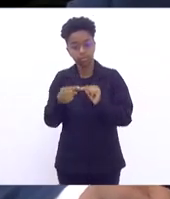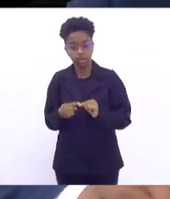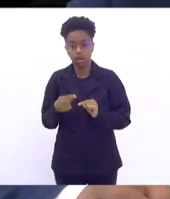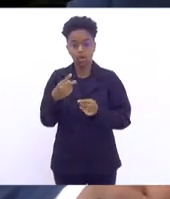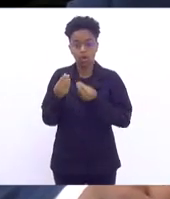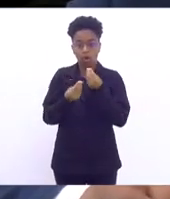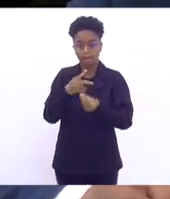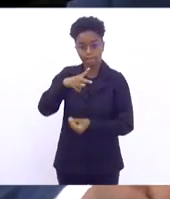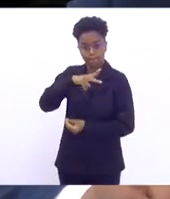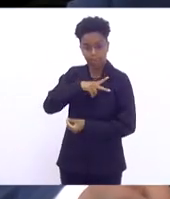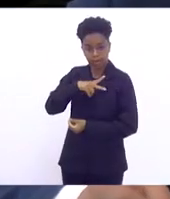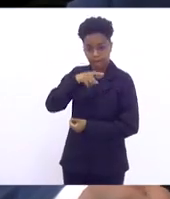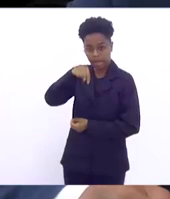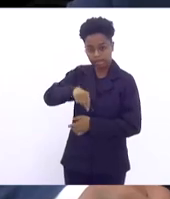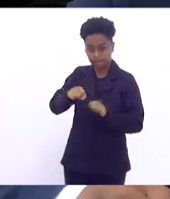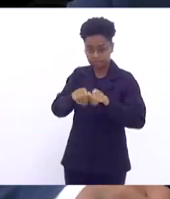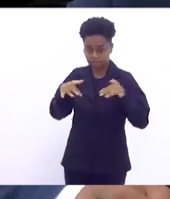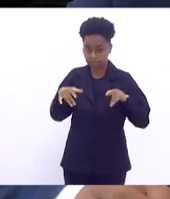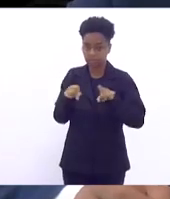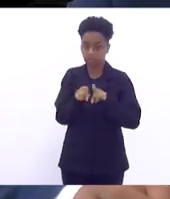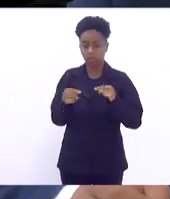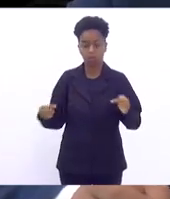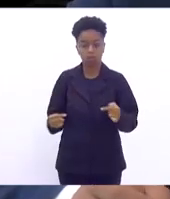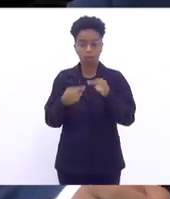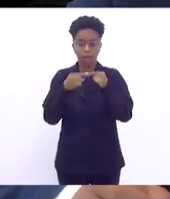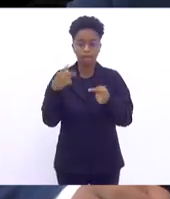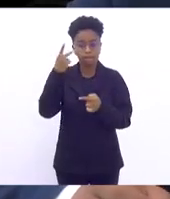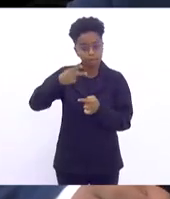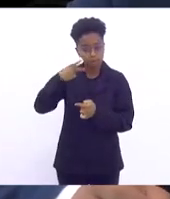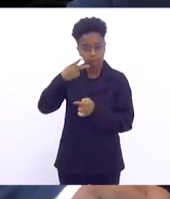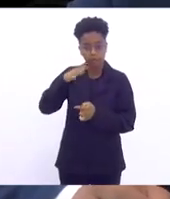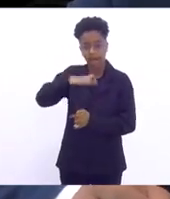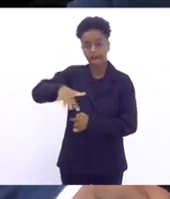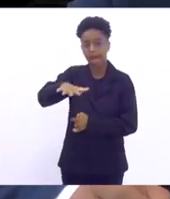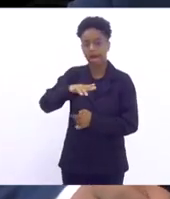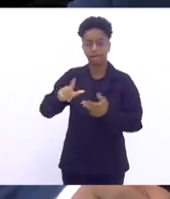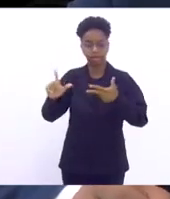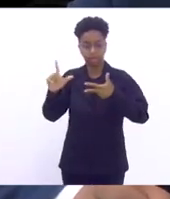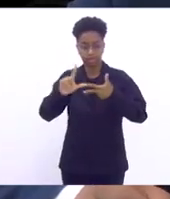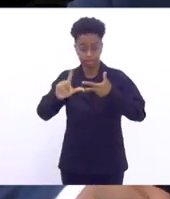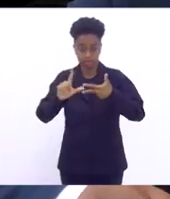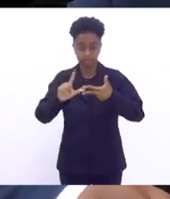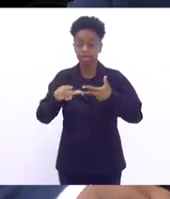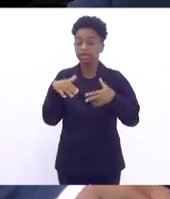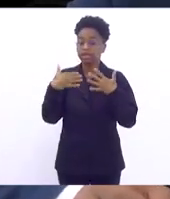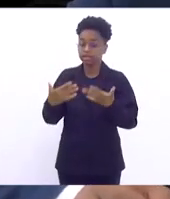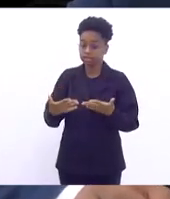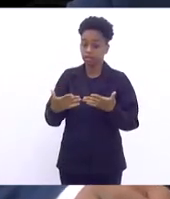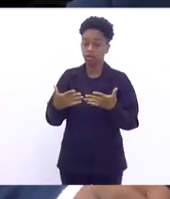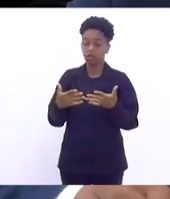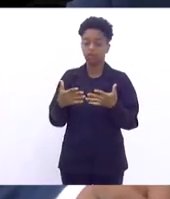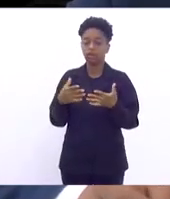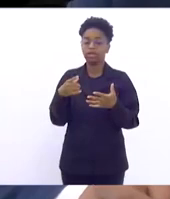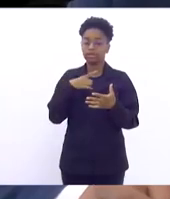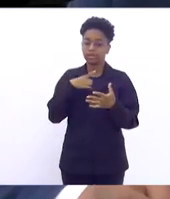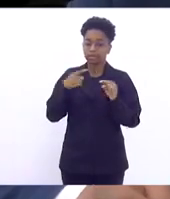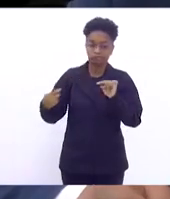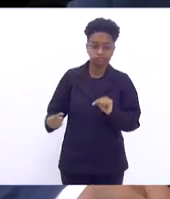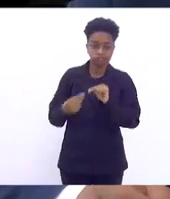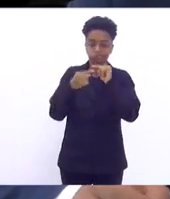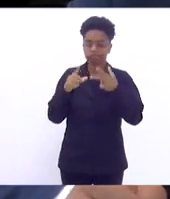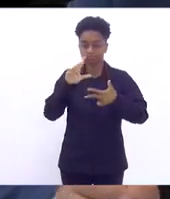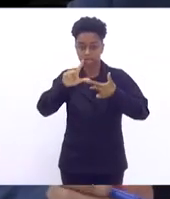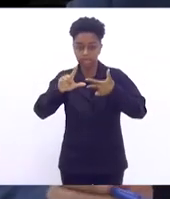da Assembleia e de caráter político processual legislativo a frente parlamentar tem o caráter legislativo